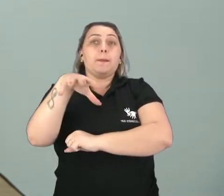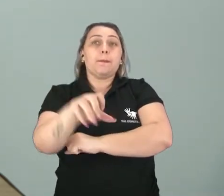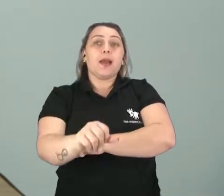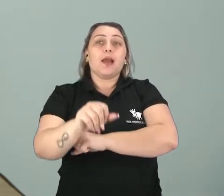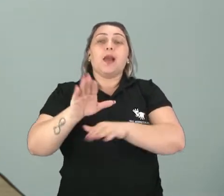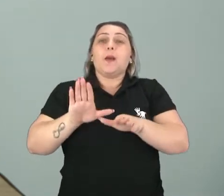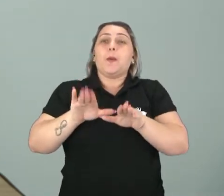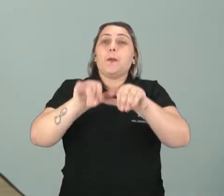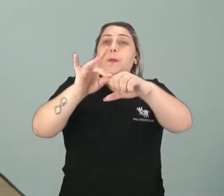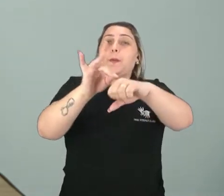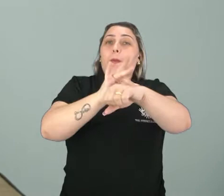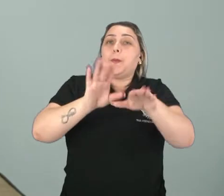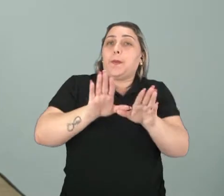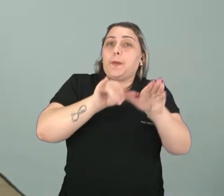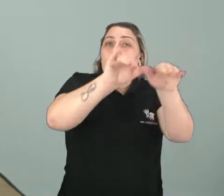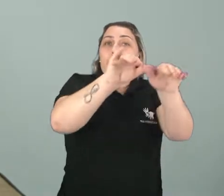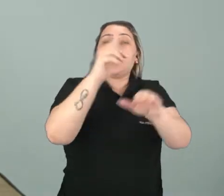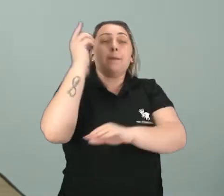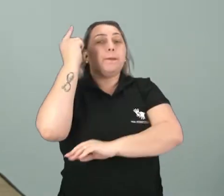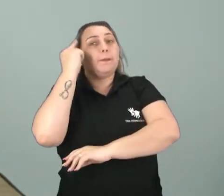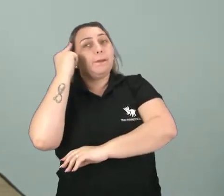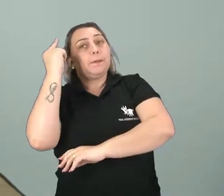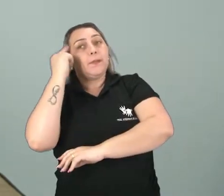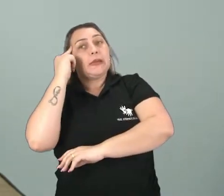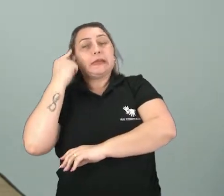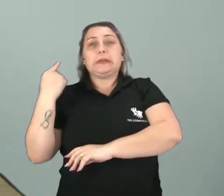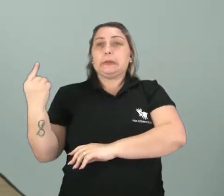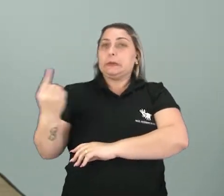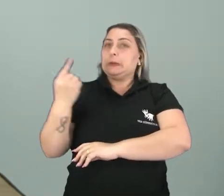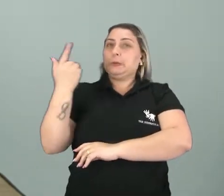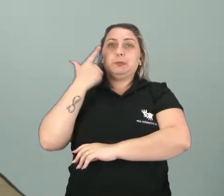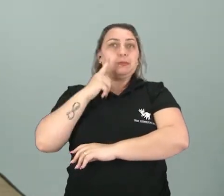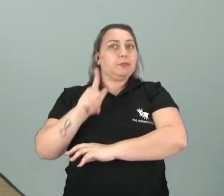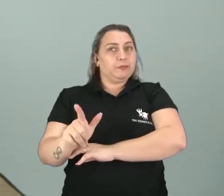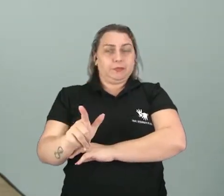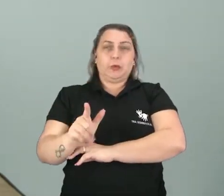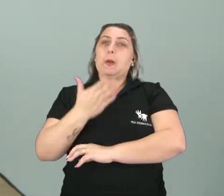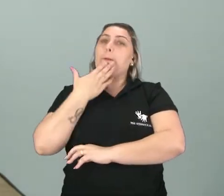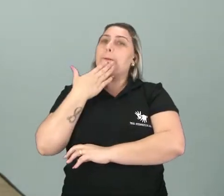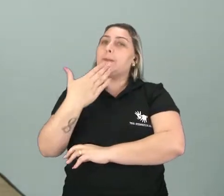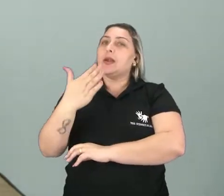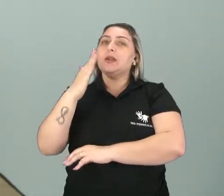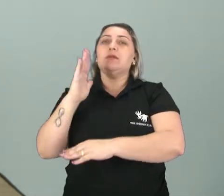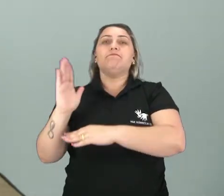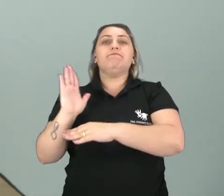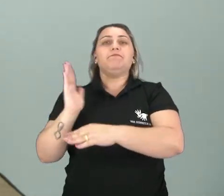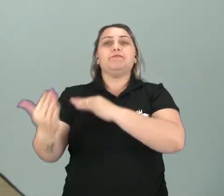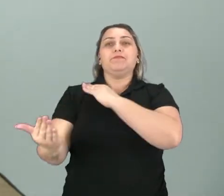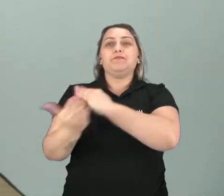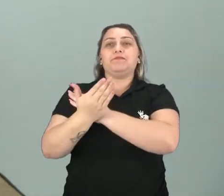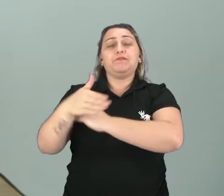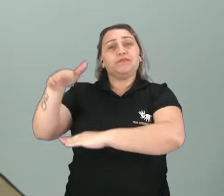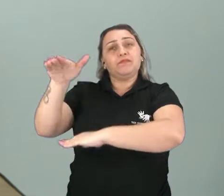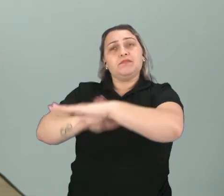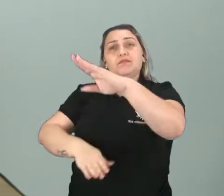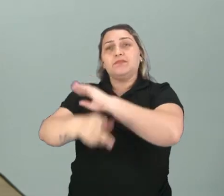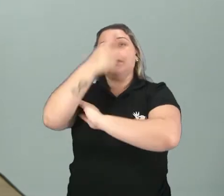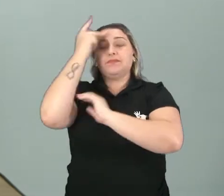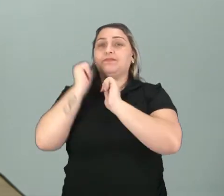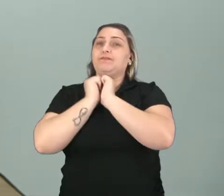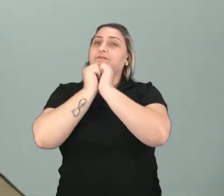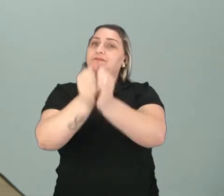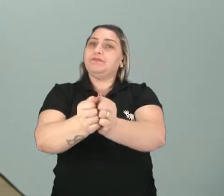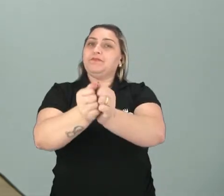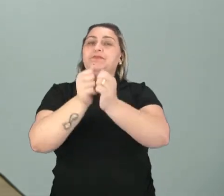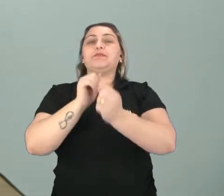capturar esse corvo. Ele pensou, bom, sozinho eu não estou conseguindo, vou pedir ajuda. E chamou uma pessoa para lhe